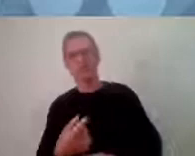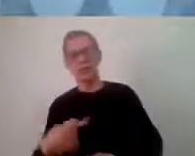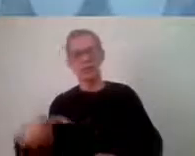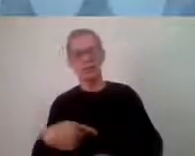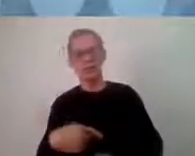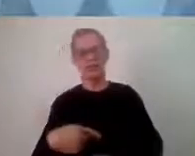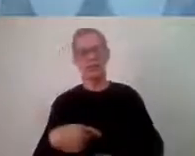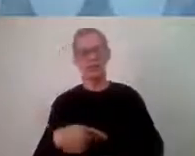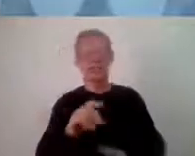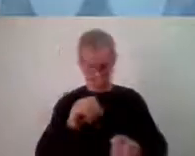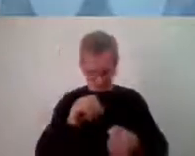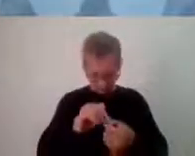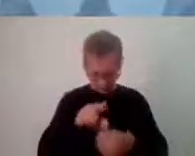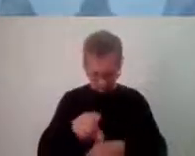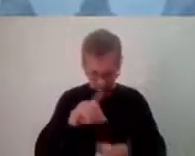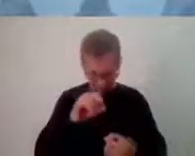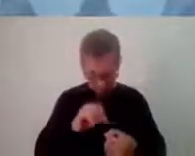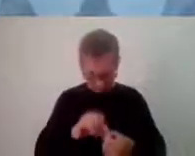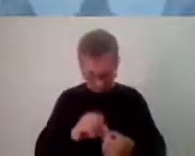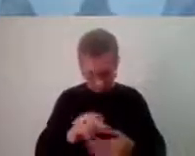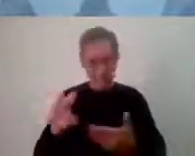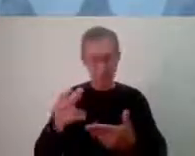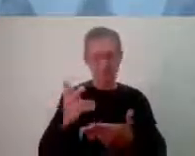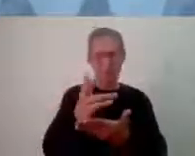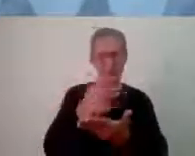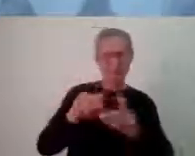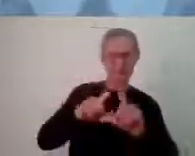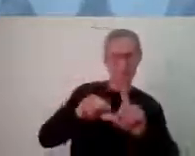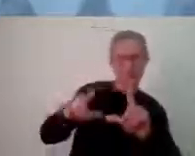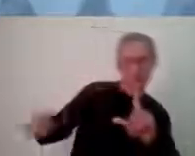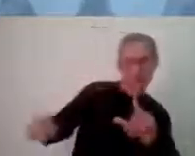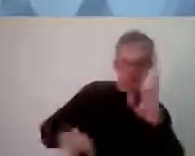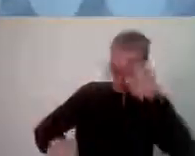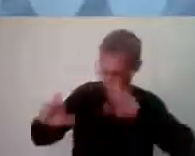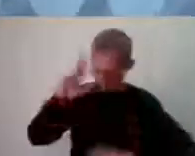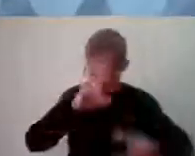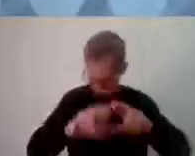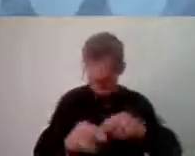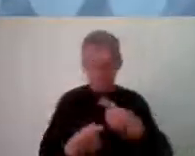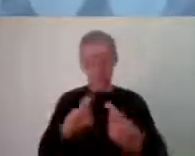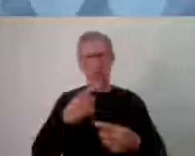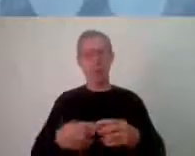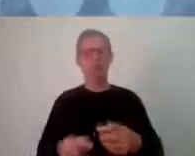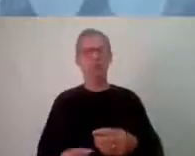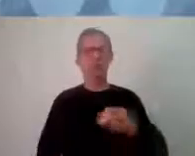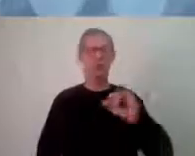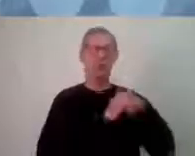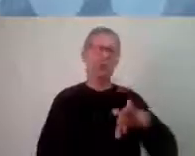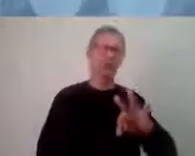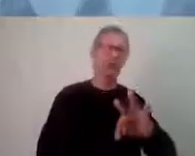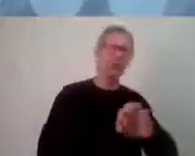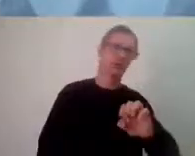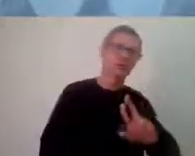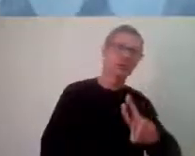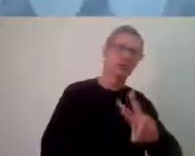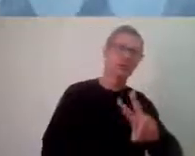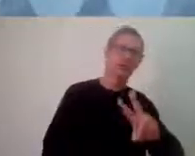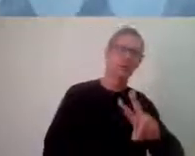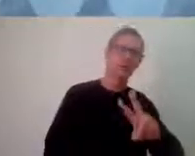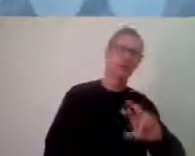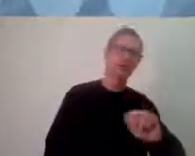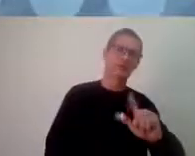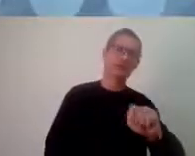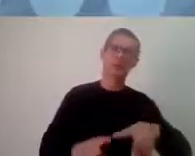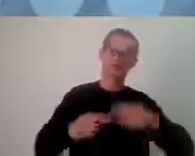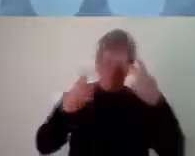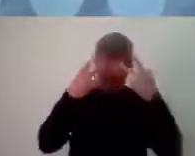negativa. Para fazer isso, você faz o esboço gráfico e verifica em qual intervalo. Geralmente, como que você encontra onde é